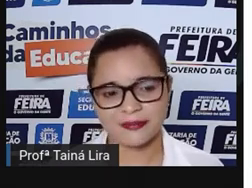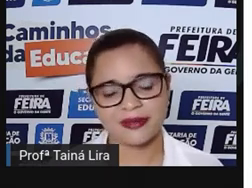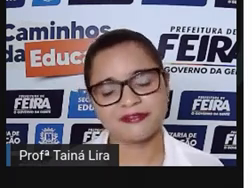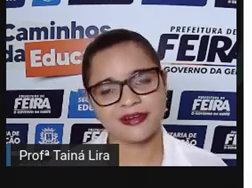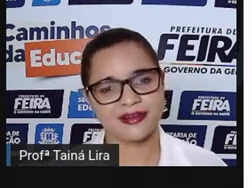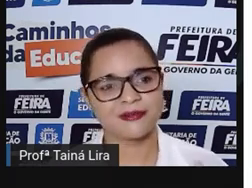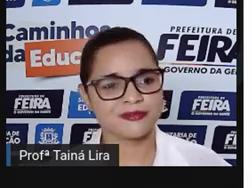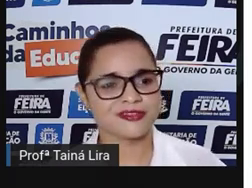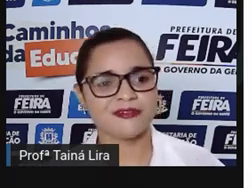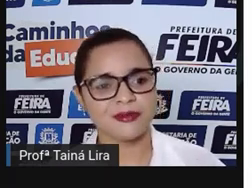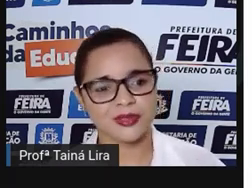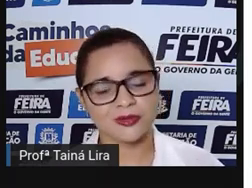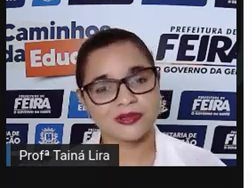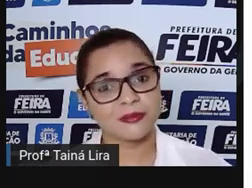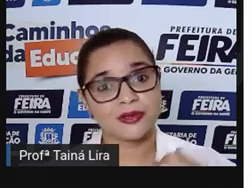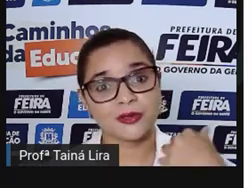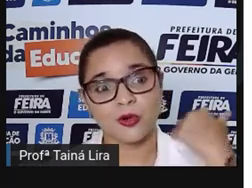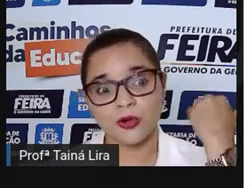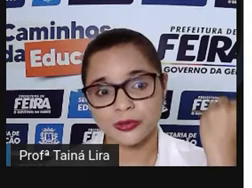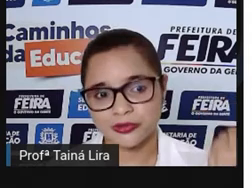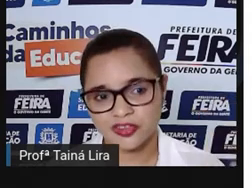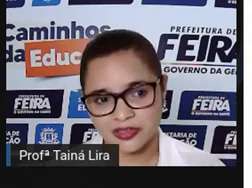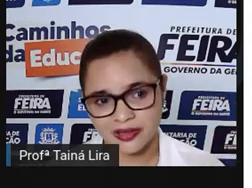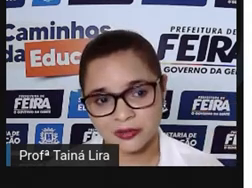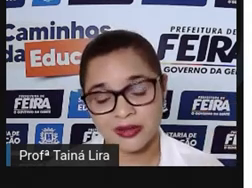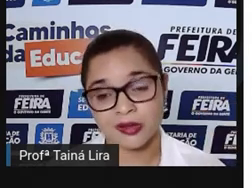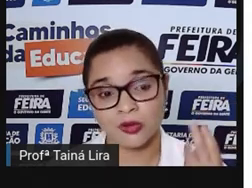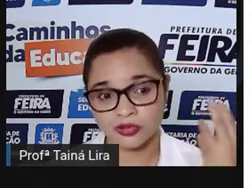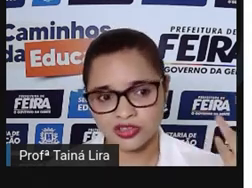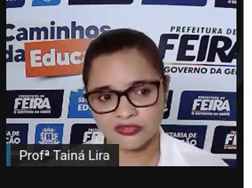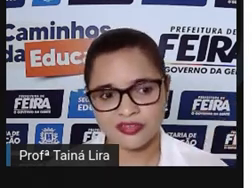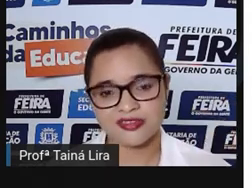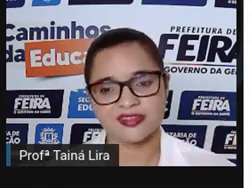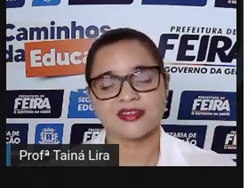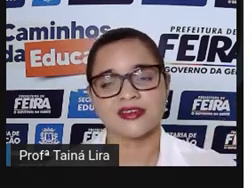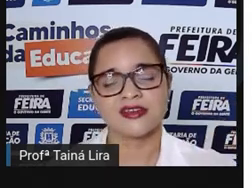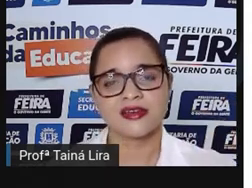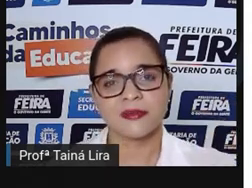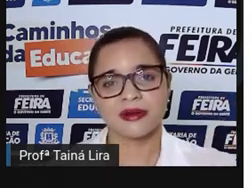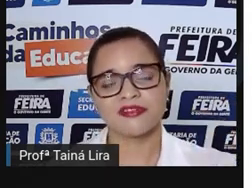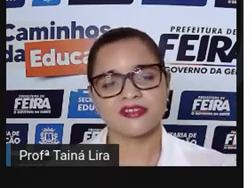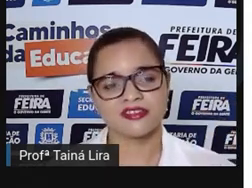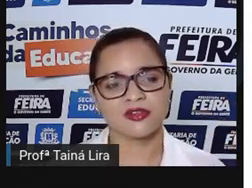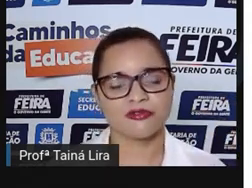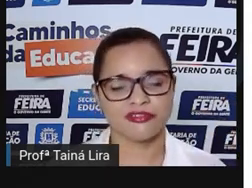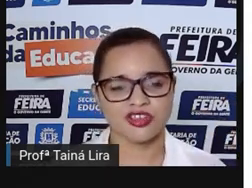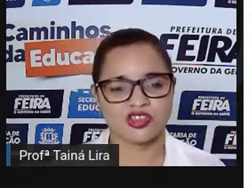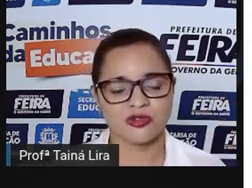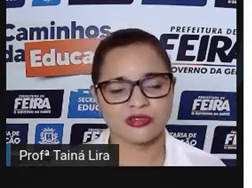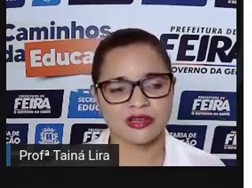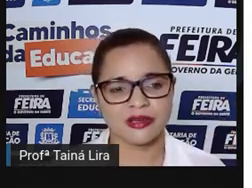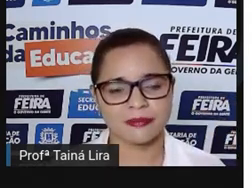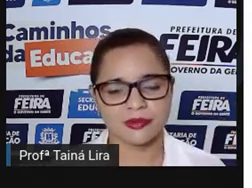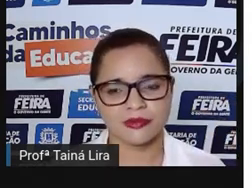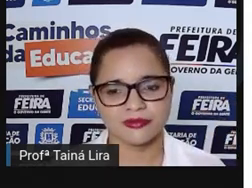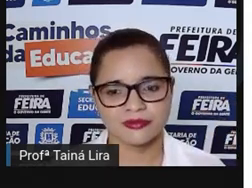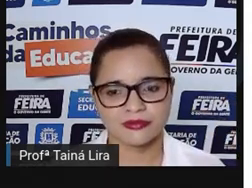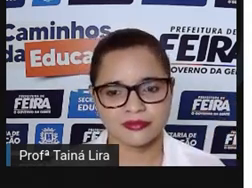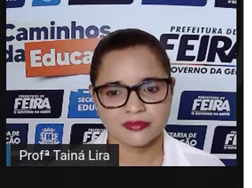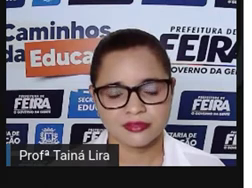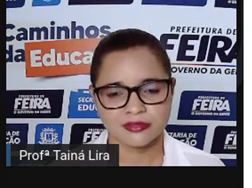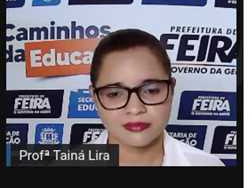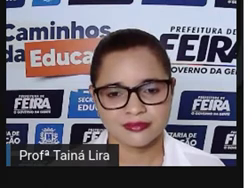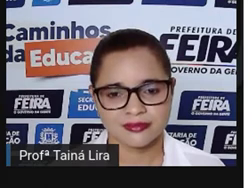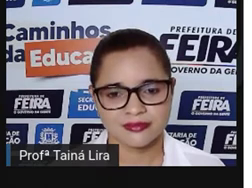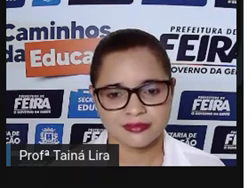utilizar aí para falar com seu amigo que mora em outro estado, que é longe de você, para fazer esse convite? Conta aí a pró.